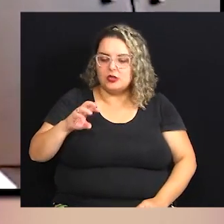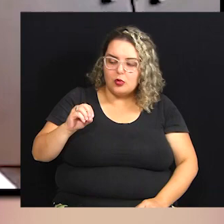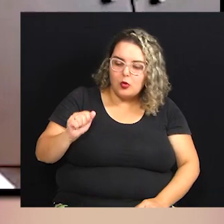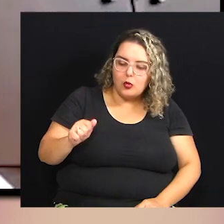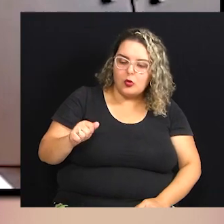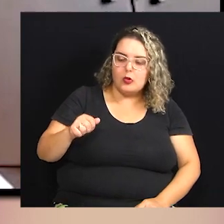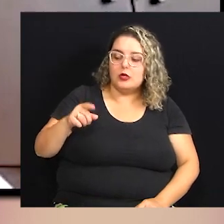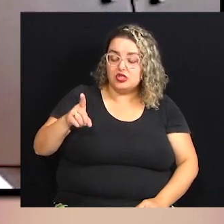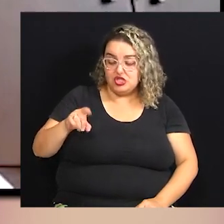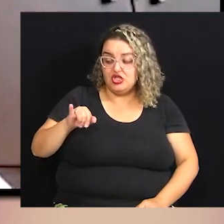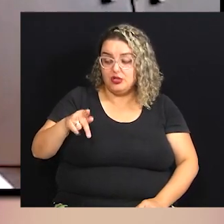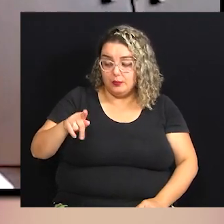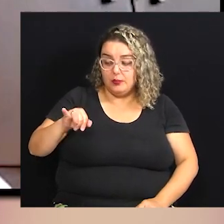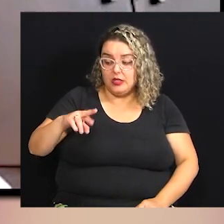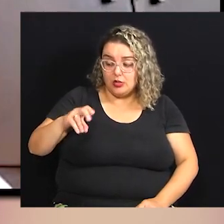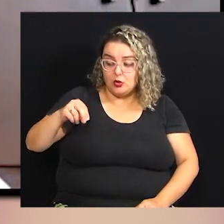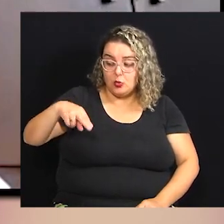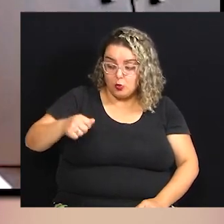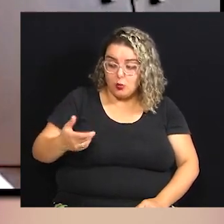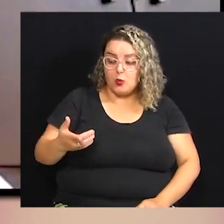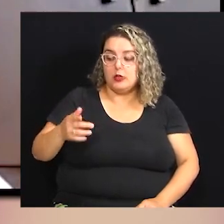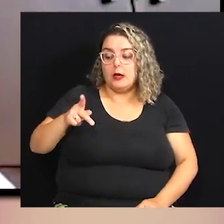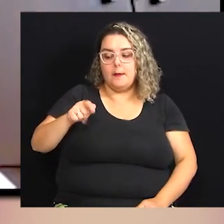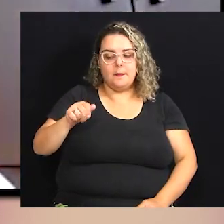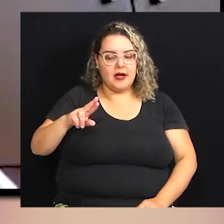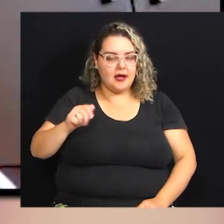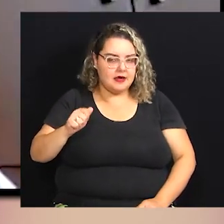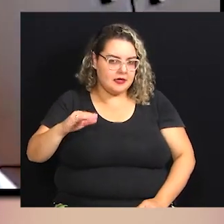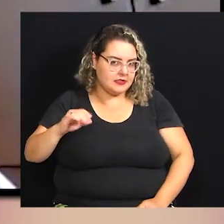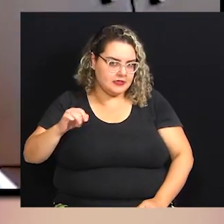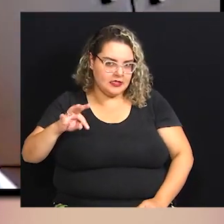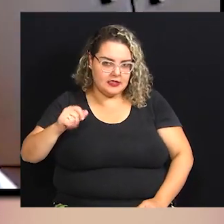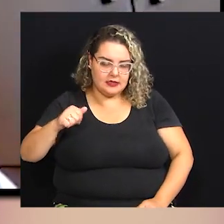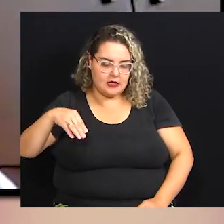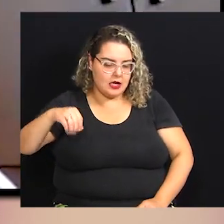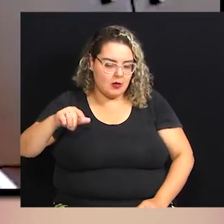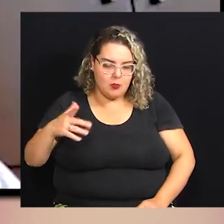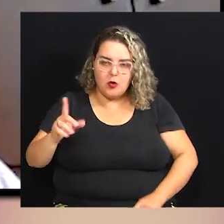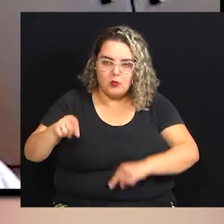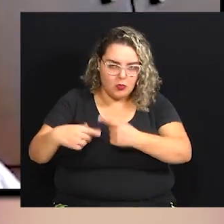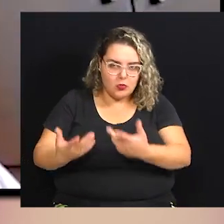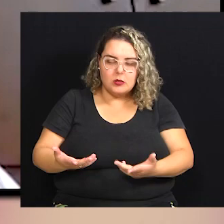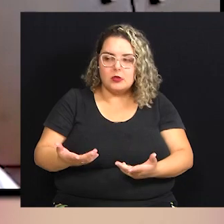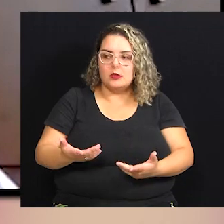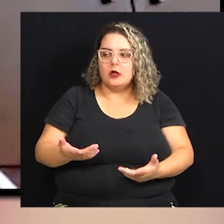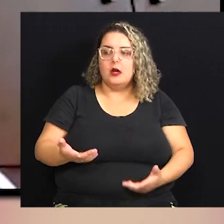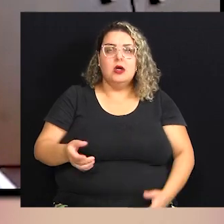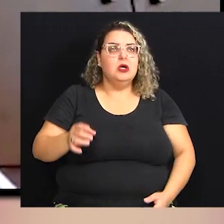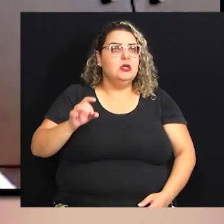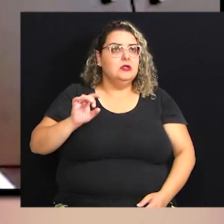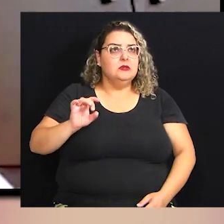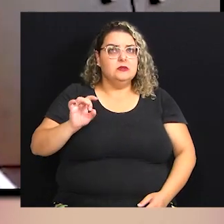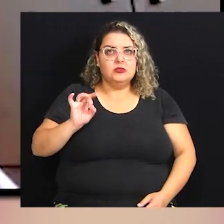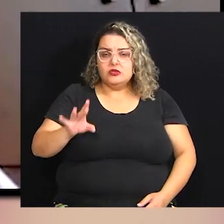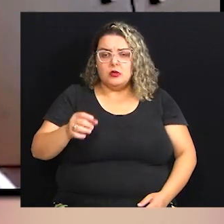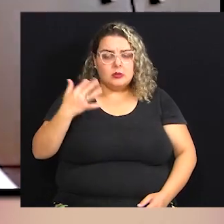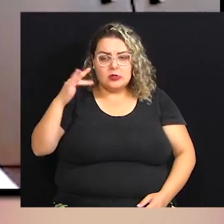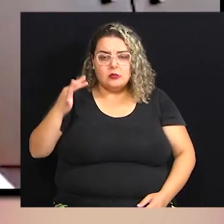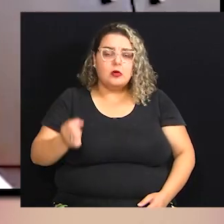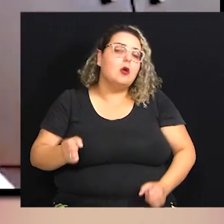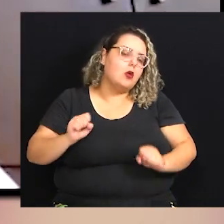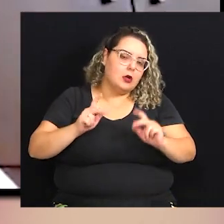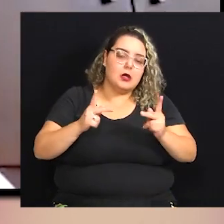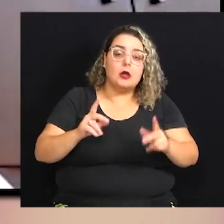paracetamol, relaxante muscular, eles são mais tranquilos. Então, se eu estou bem controlado e realmente só é para usar quando tiver dor, não quero mais ficar